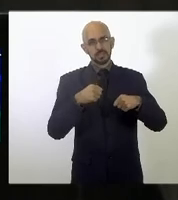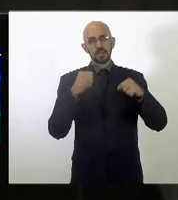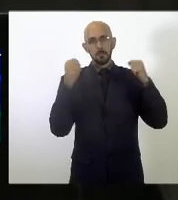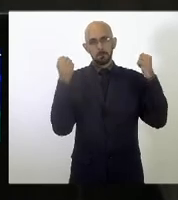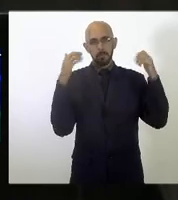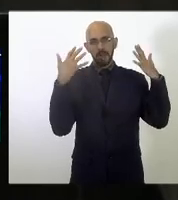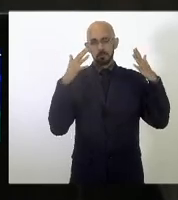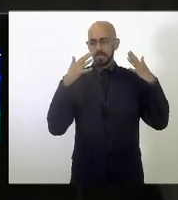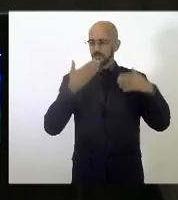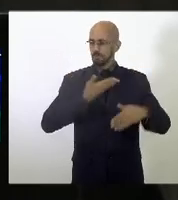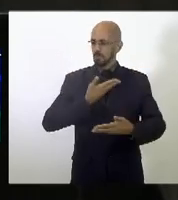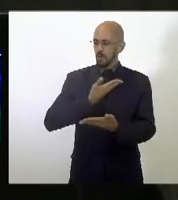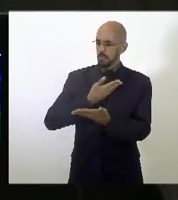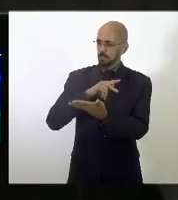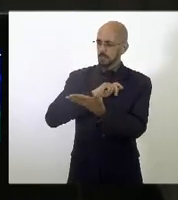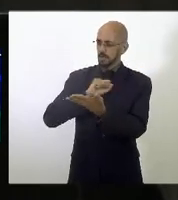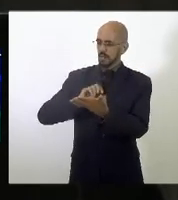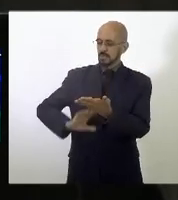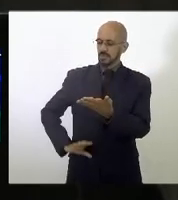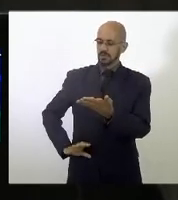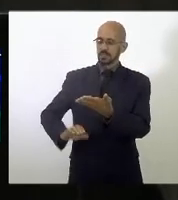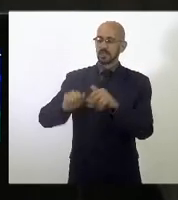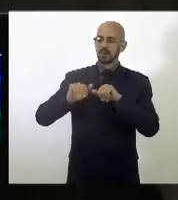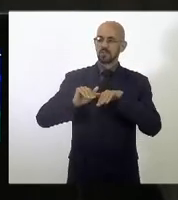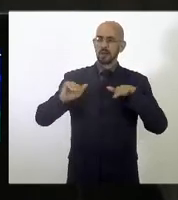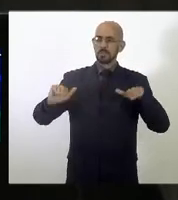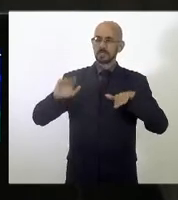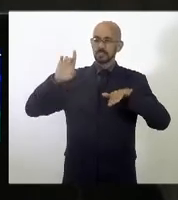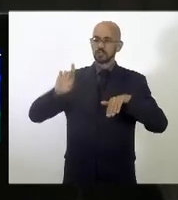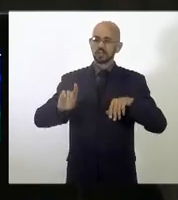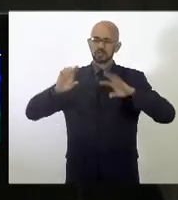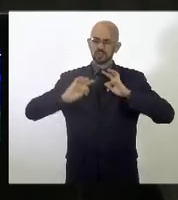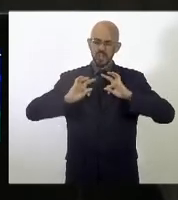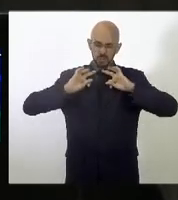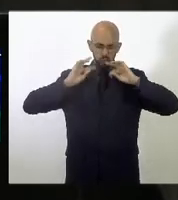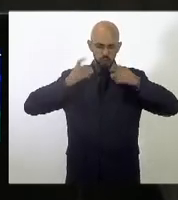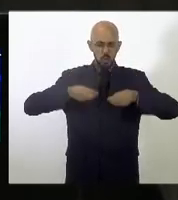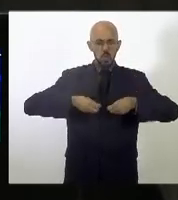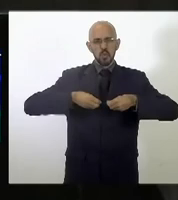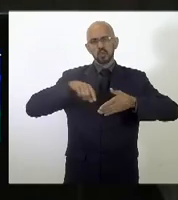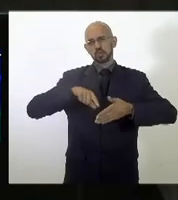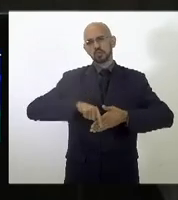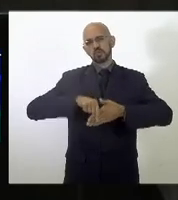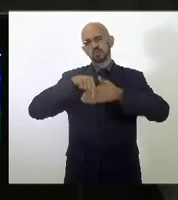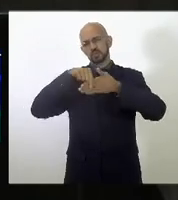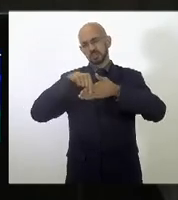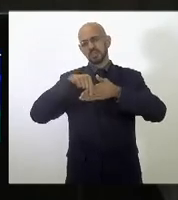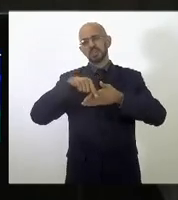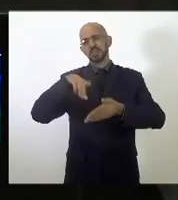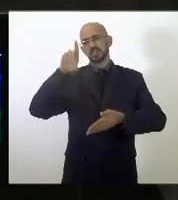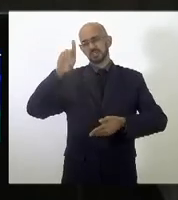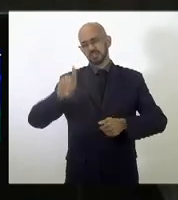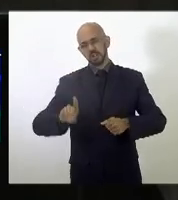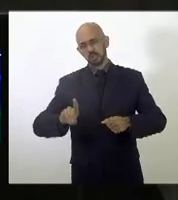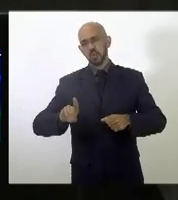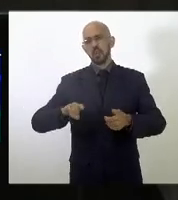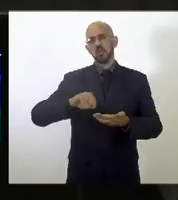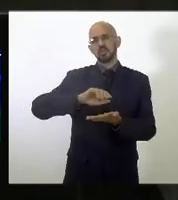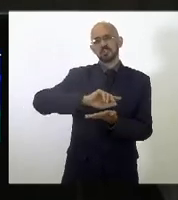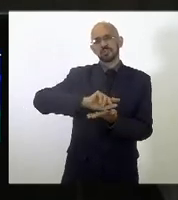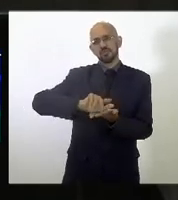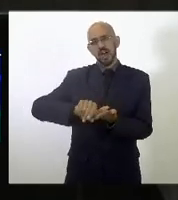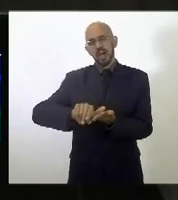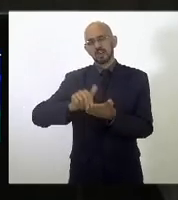André Ciliano, a mesa diretora e todos os chefes de diretoria que